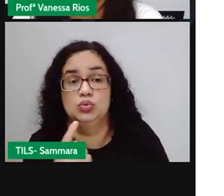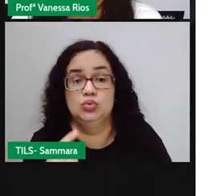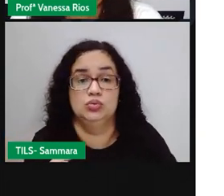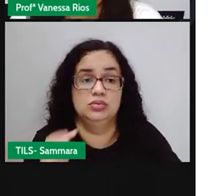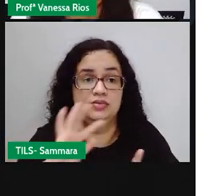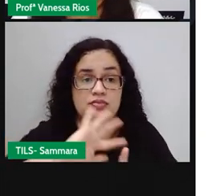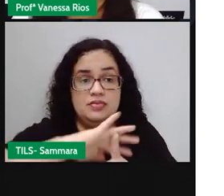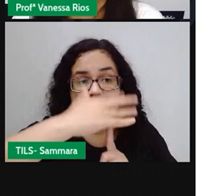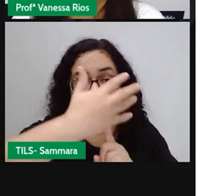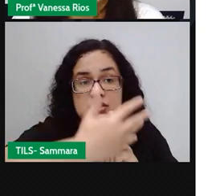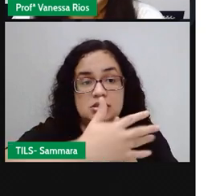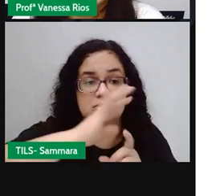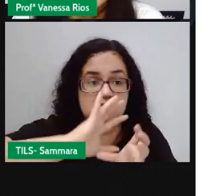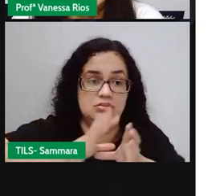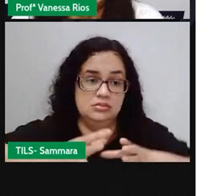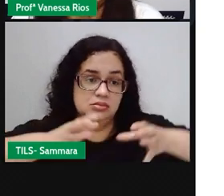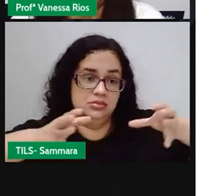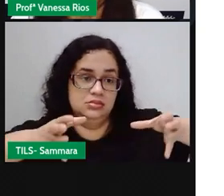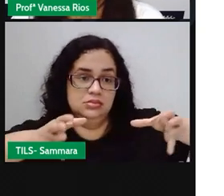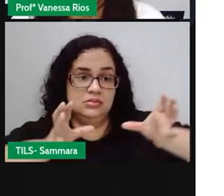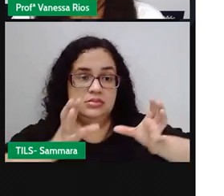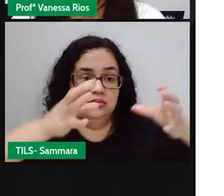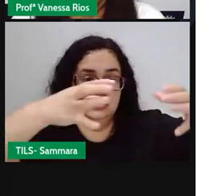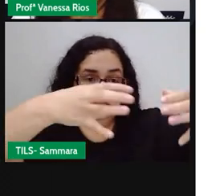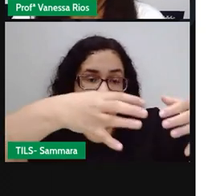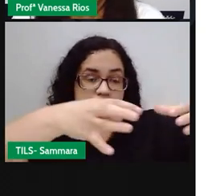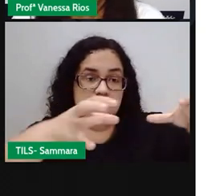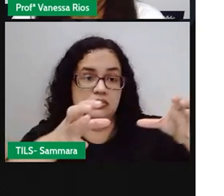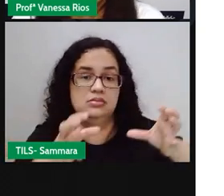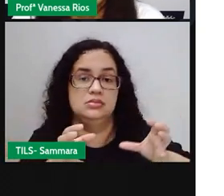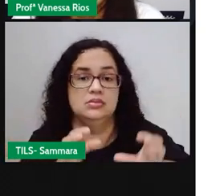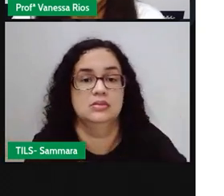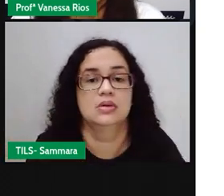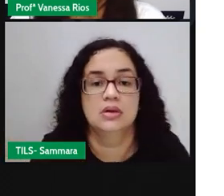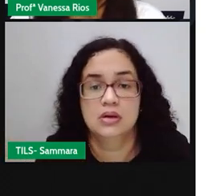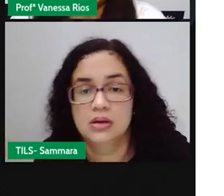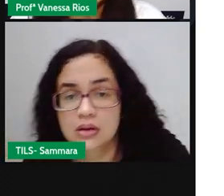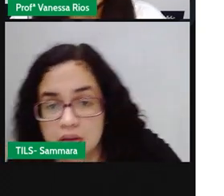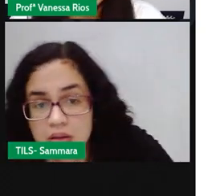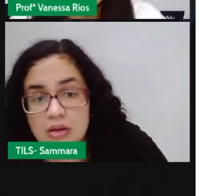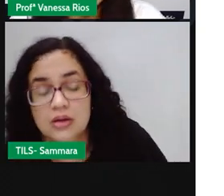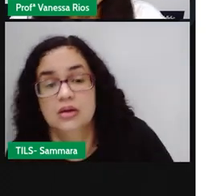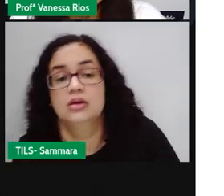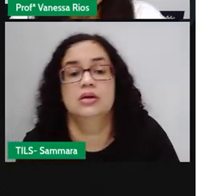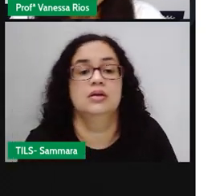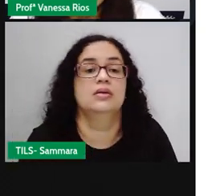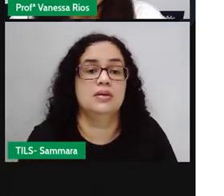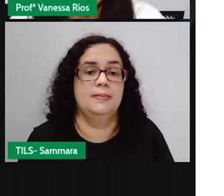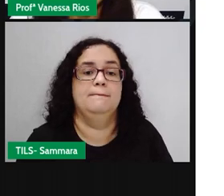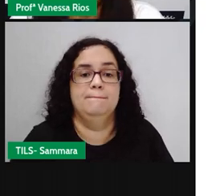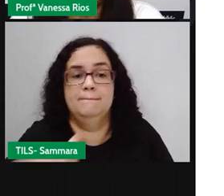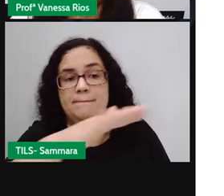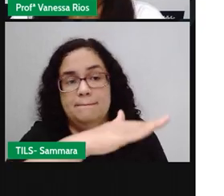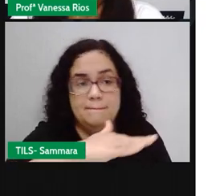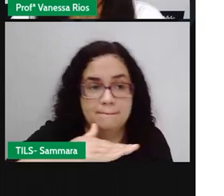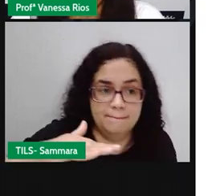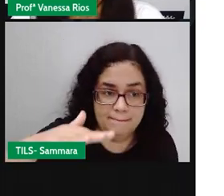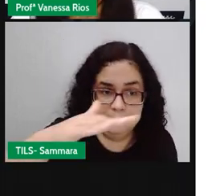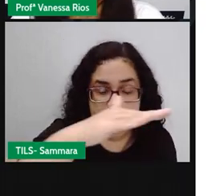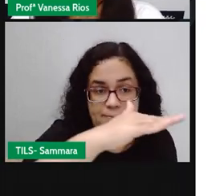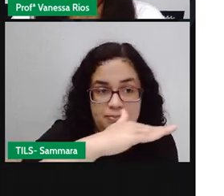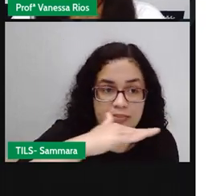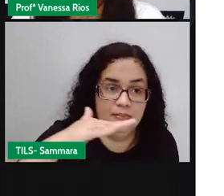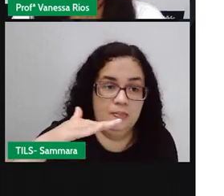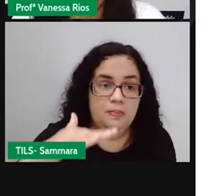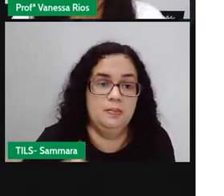ó, arredondada. Então, a gente pode identificar uma face plana em alguns, né? Na